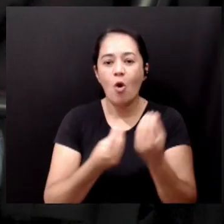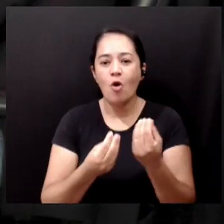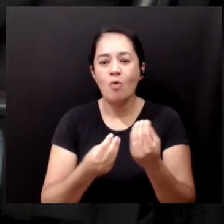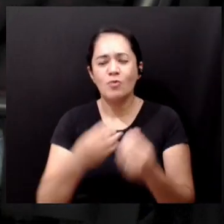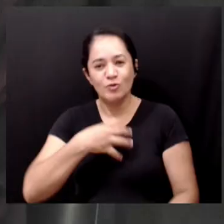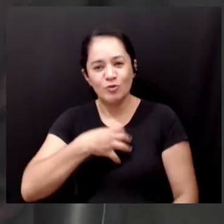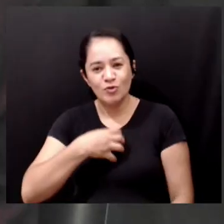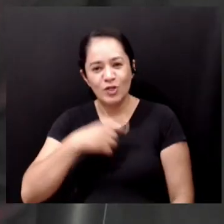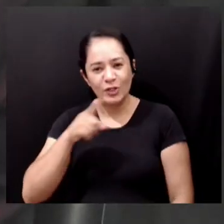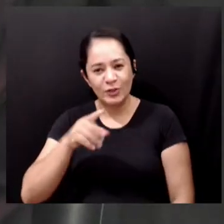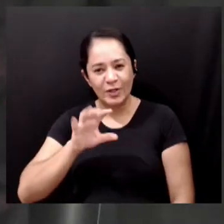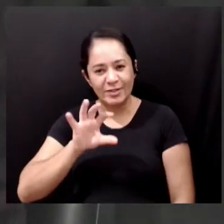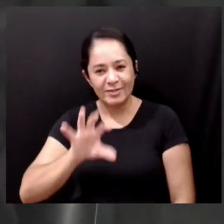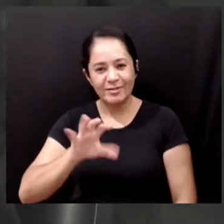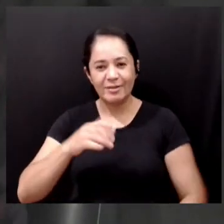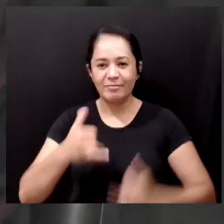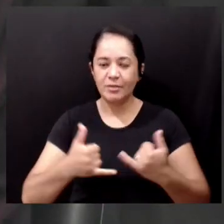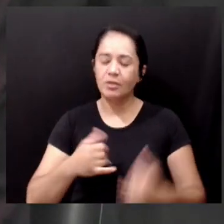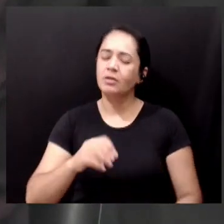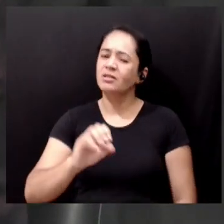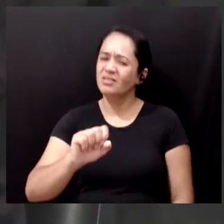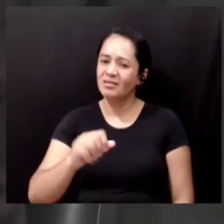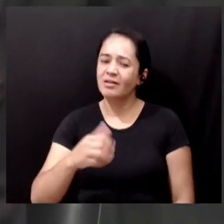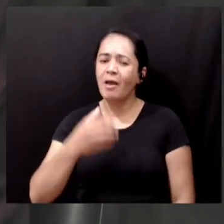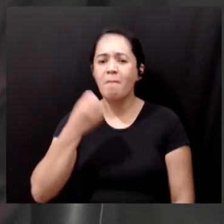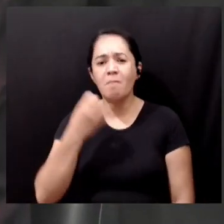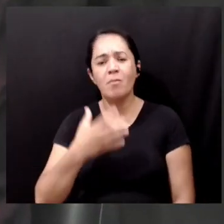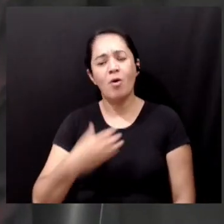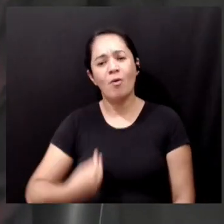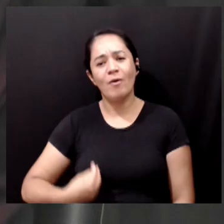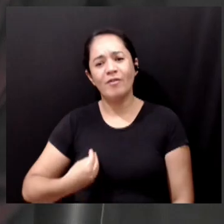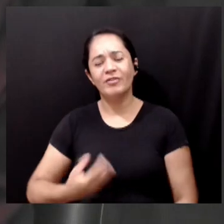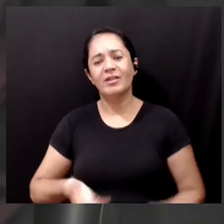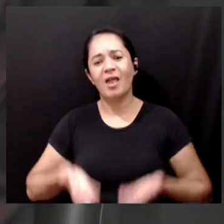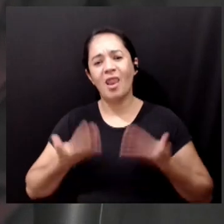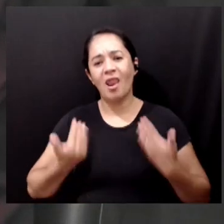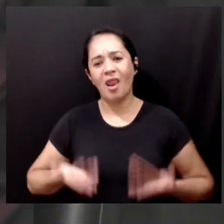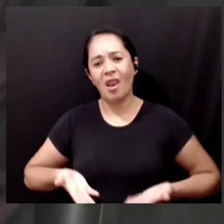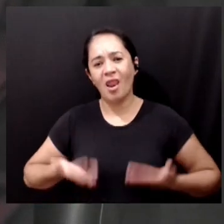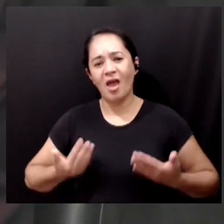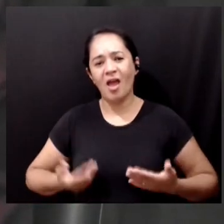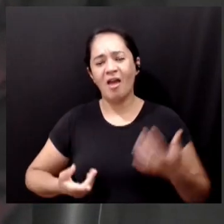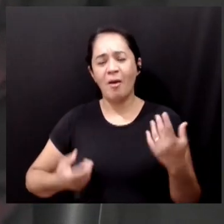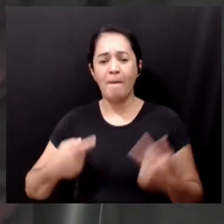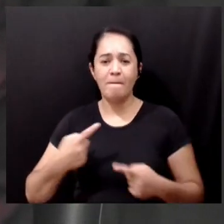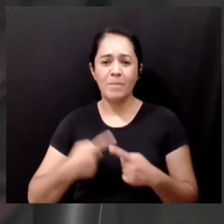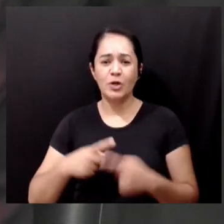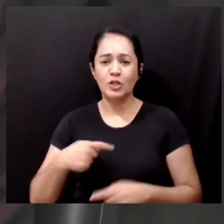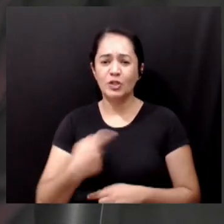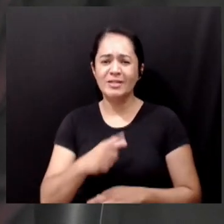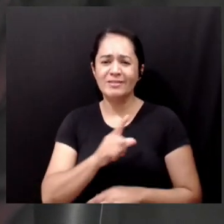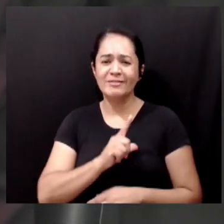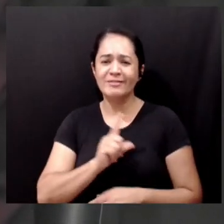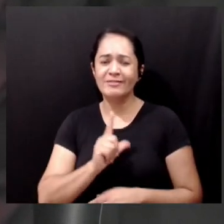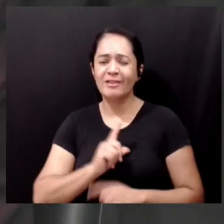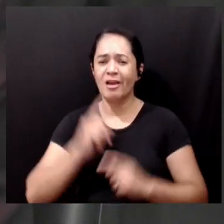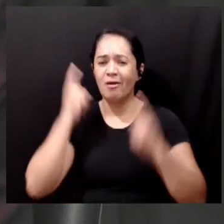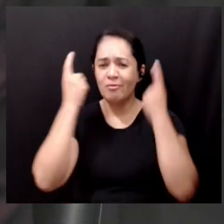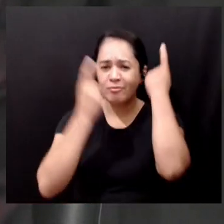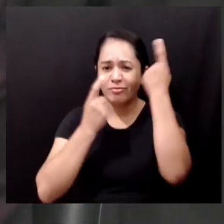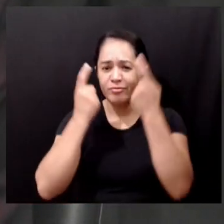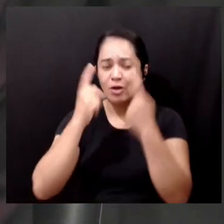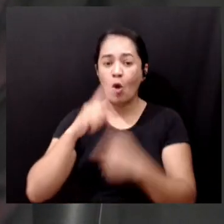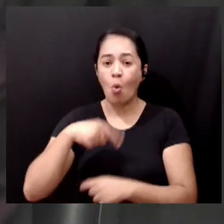gente tem que levar a vida de uma forma mais leve, sabe, Mirna? A gente tem muita preocupação. O trabalho nosso diário,